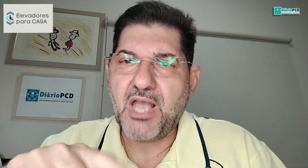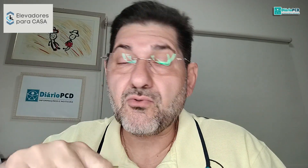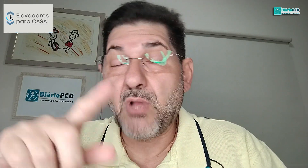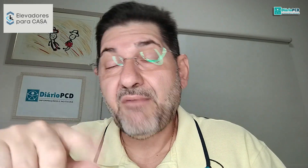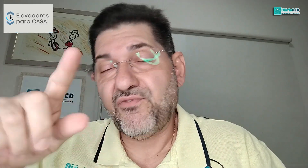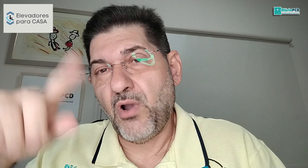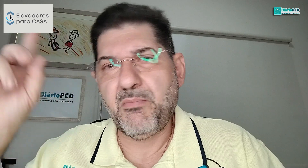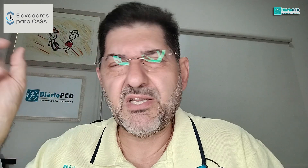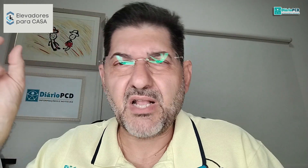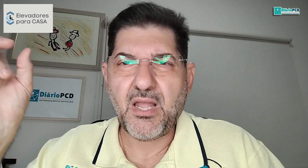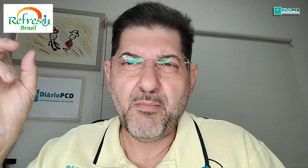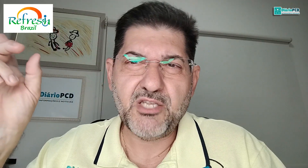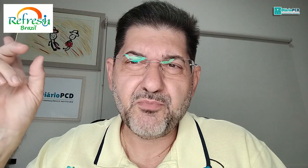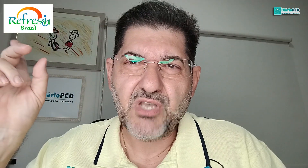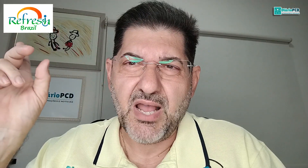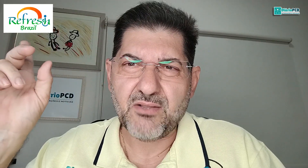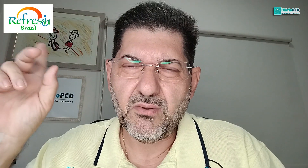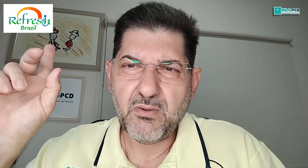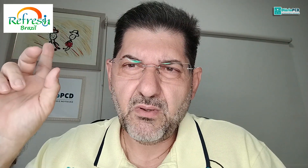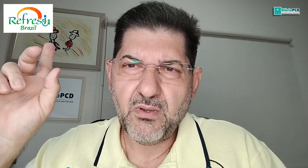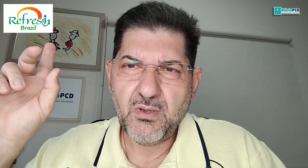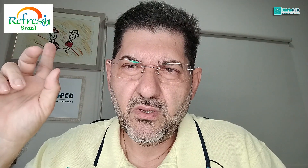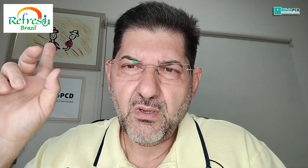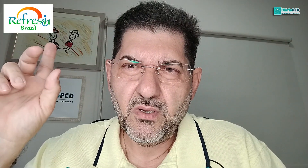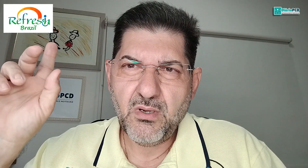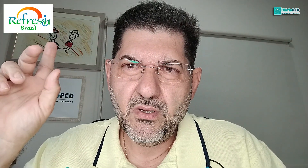o projeto lá foi imediatamente para o Senado.